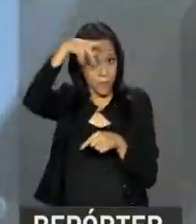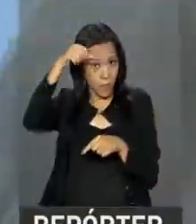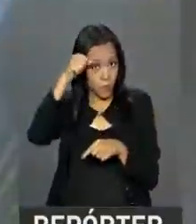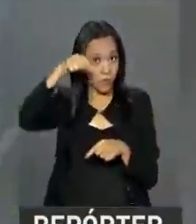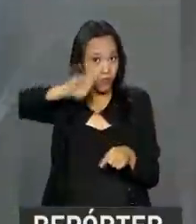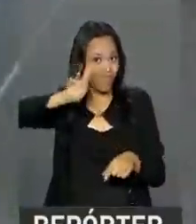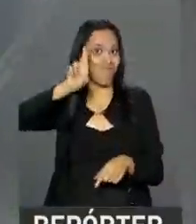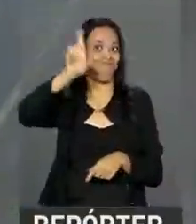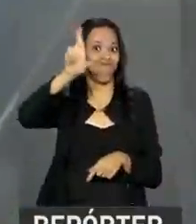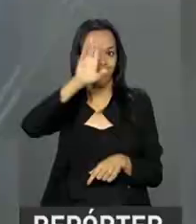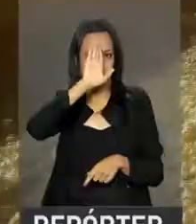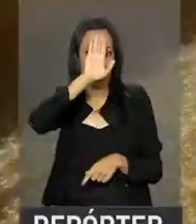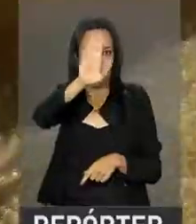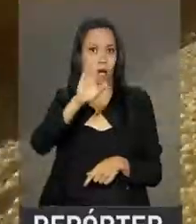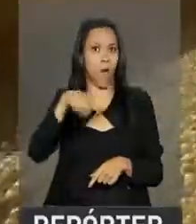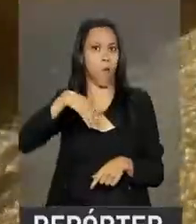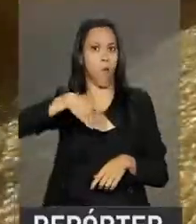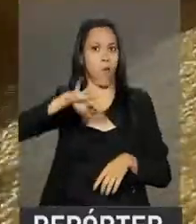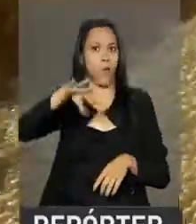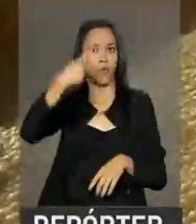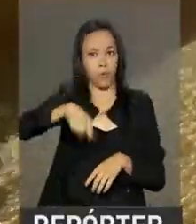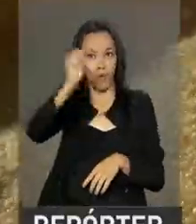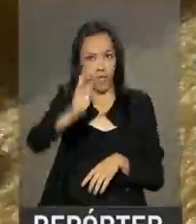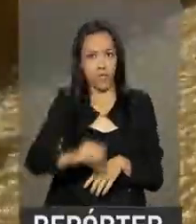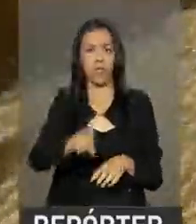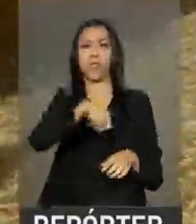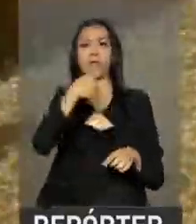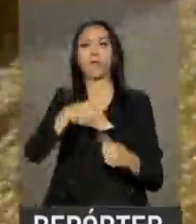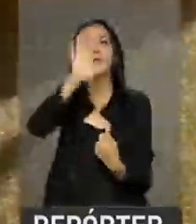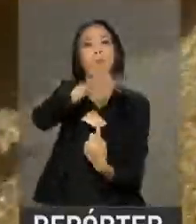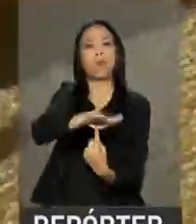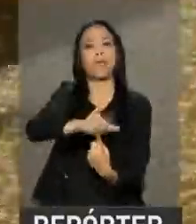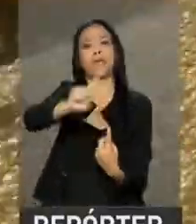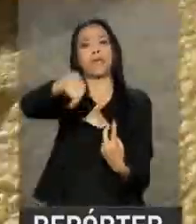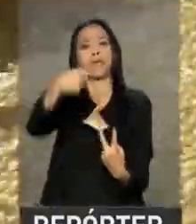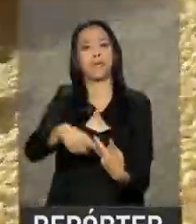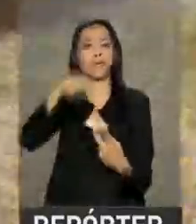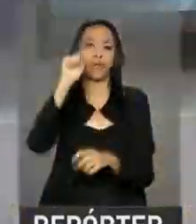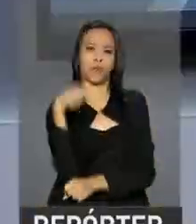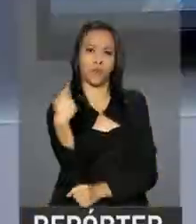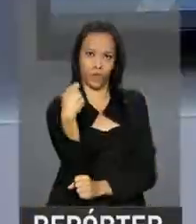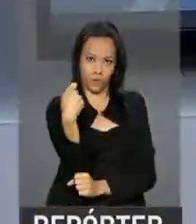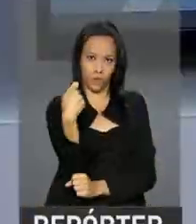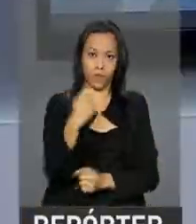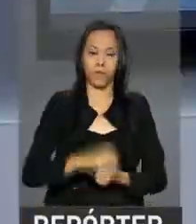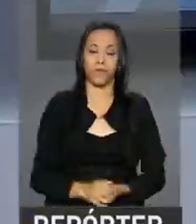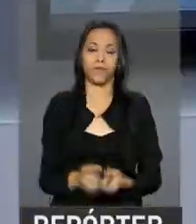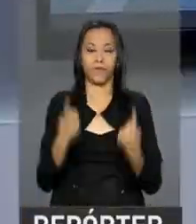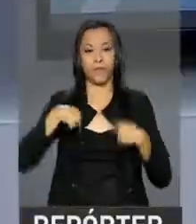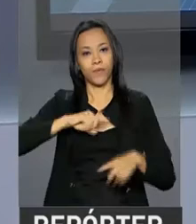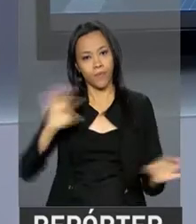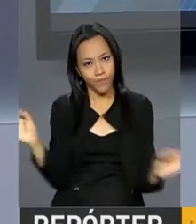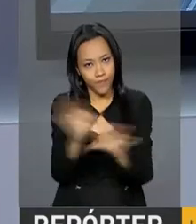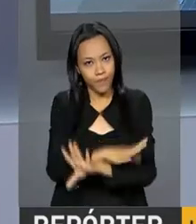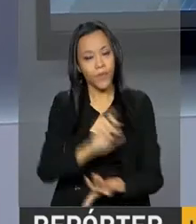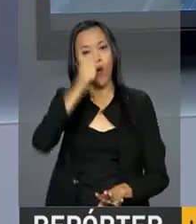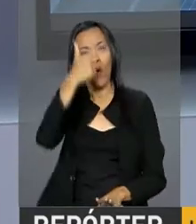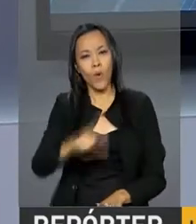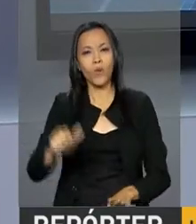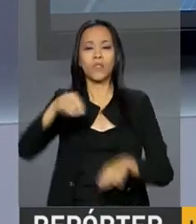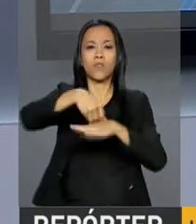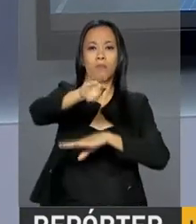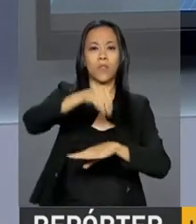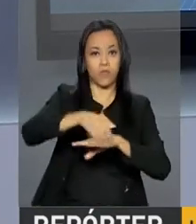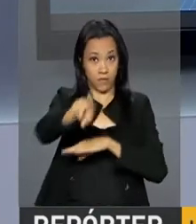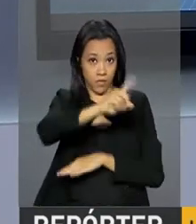como o maior produtor nacional de grãos, seguido pelo Paraná e Rio Grande do Sul. A gente fica por aqui. Outras notícias